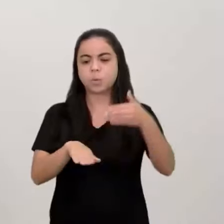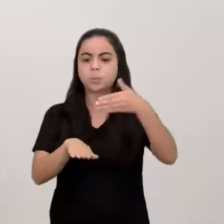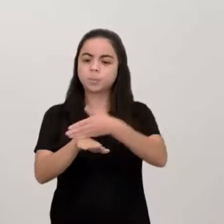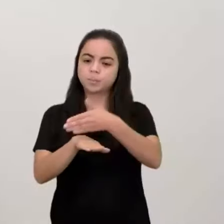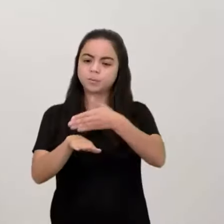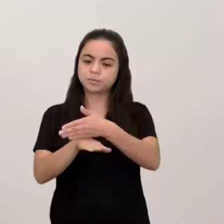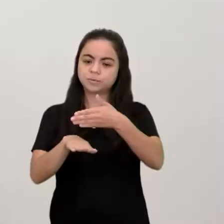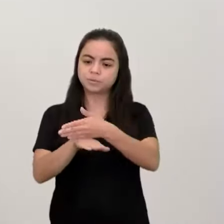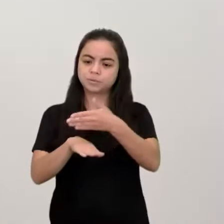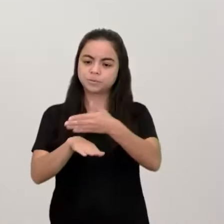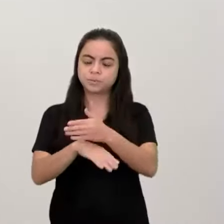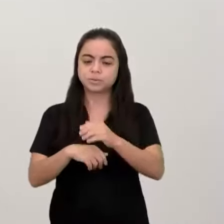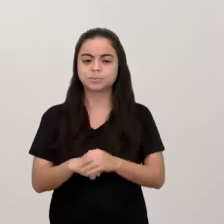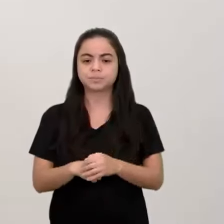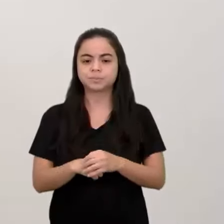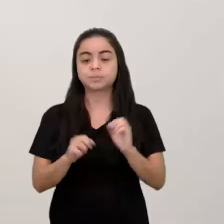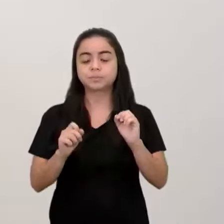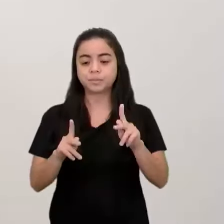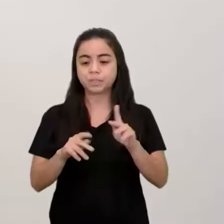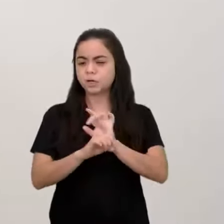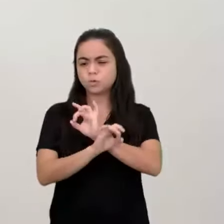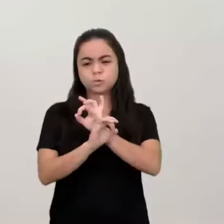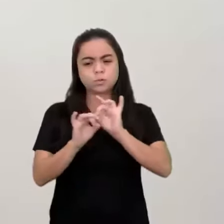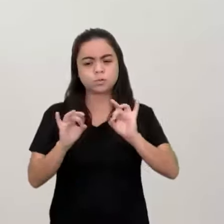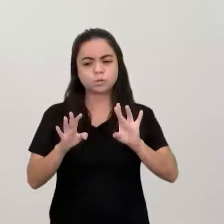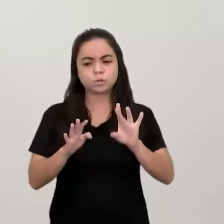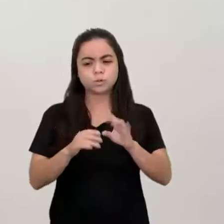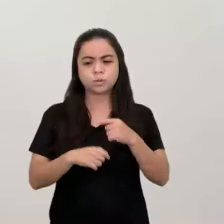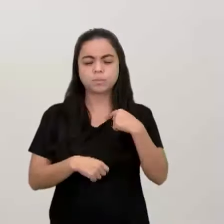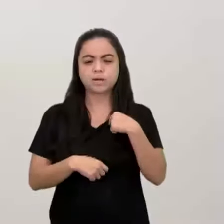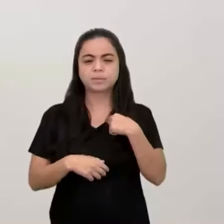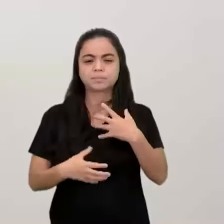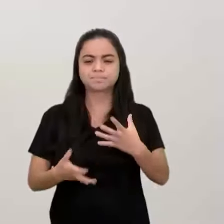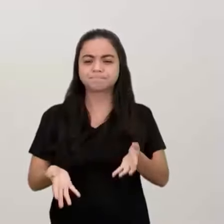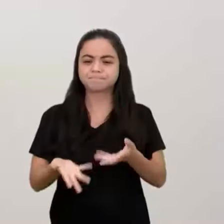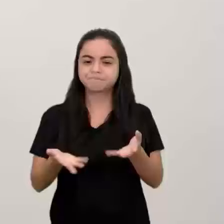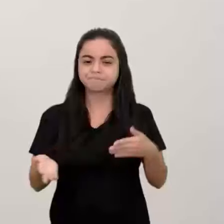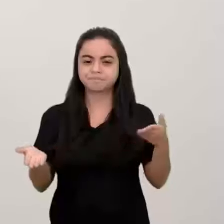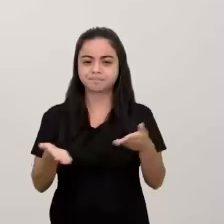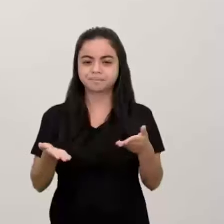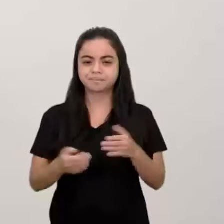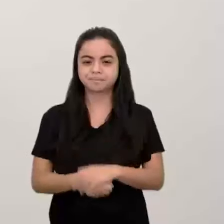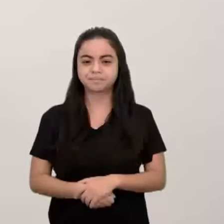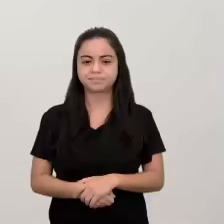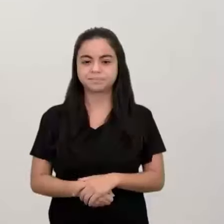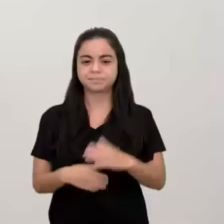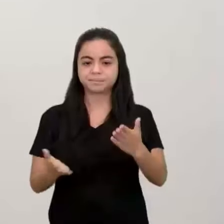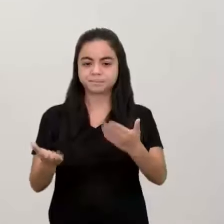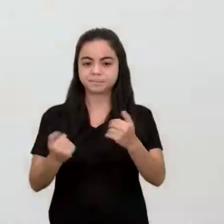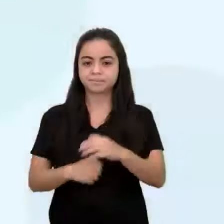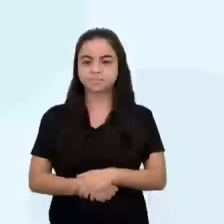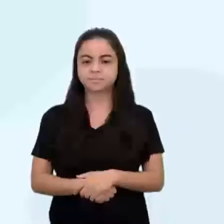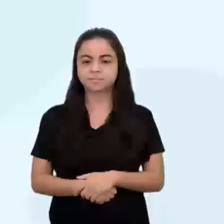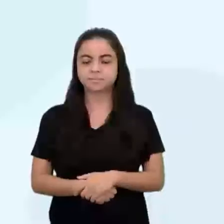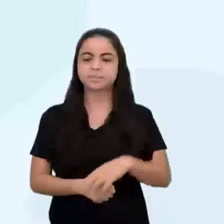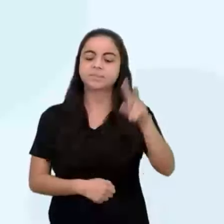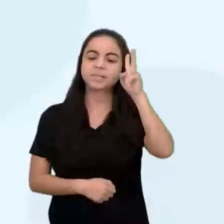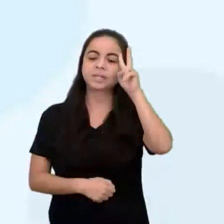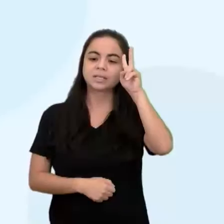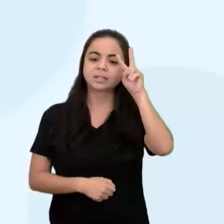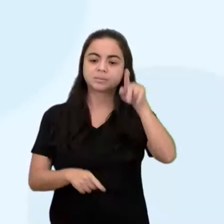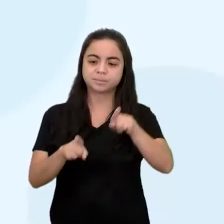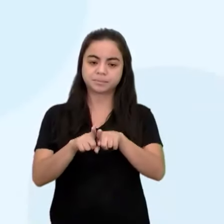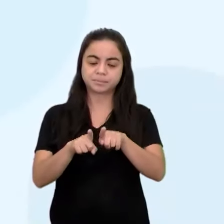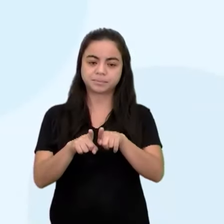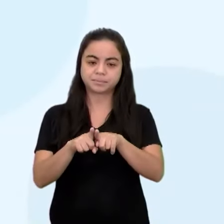meio, no primeiro momento, tudo bem? Então, era só para instigá-los aí nesse sentido. Então, vamos lá. Relembrando aí que nós sempre